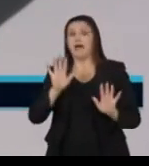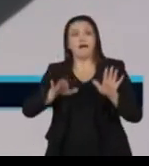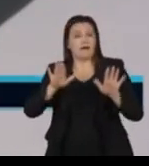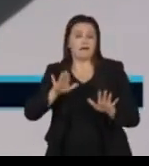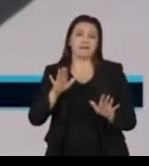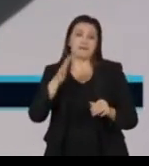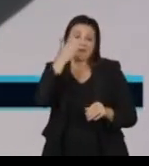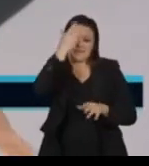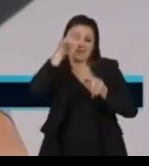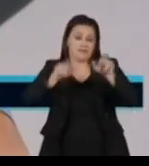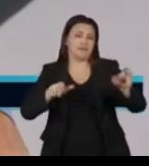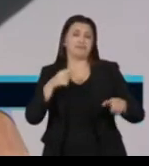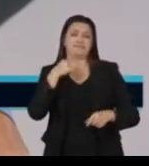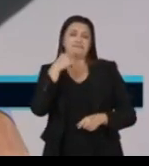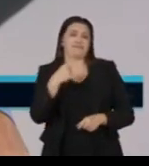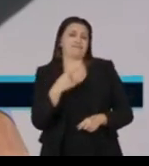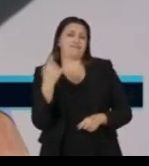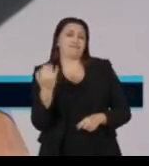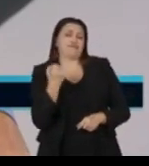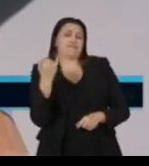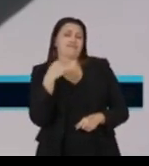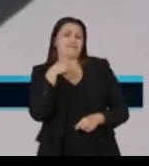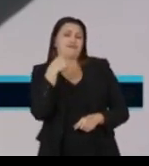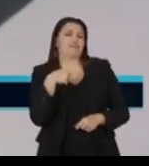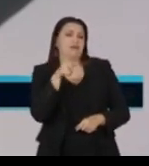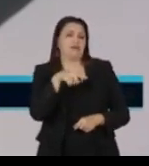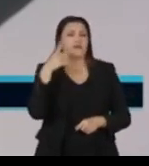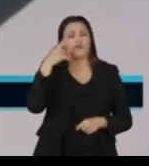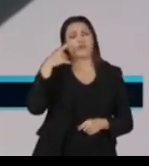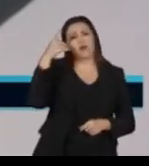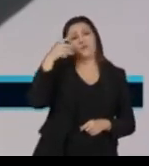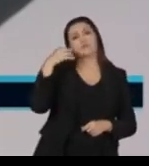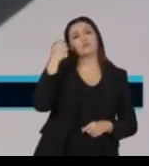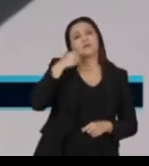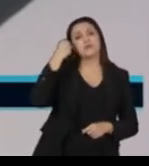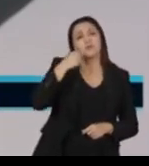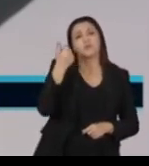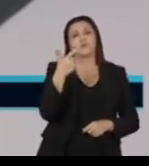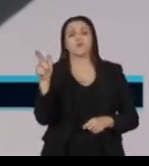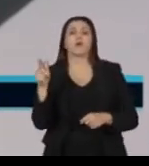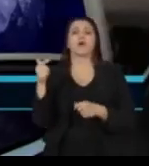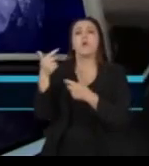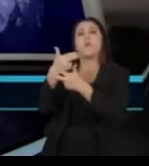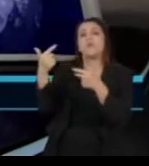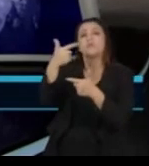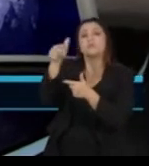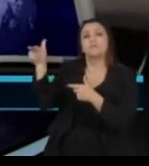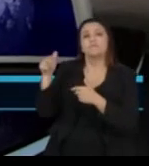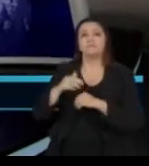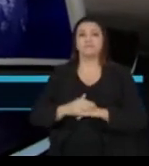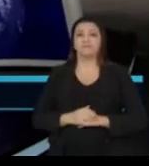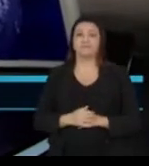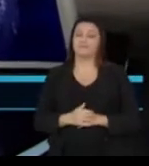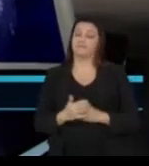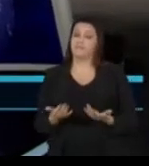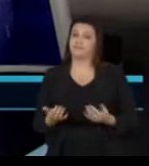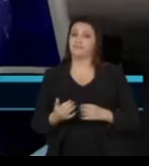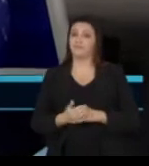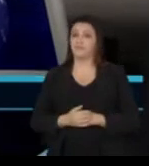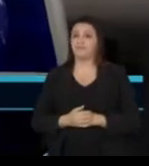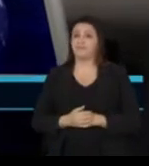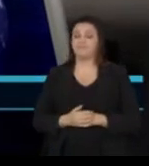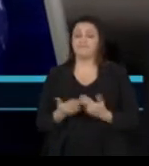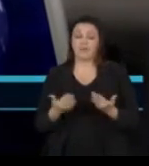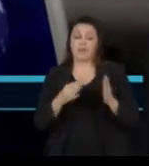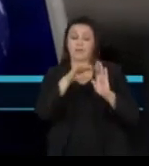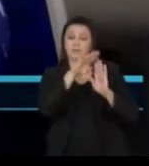importância para o cargo, para o deputado e para o senador do que para os outros cargos majoritários. Queria pegar esse gancho do Sakamoto, né? Essa lista da